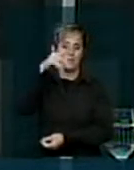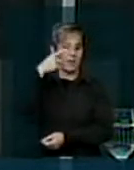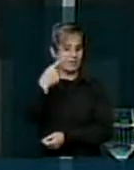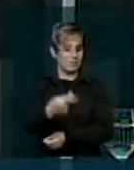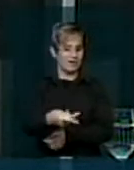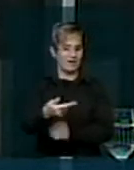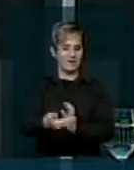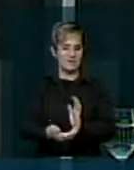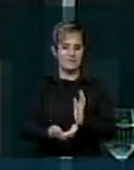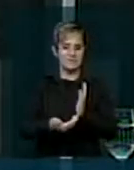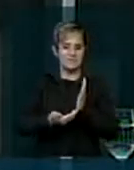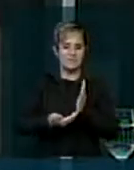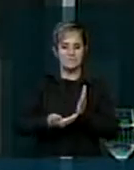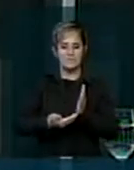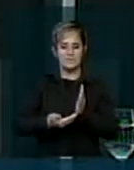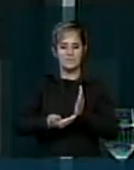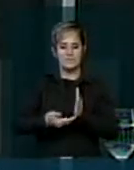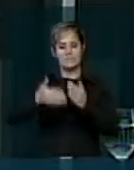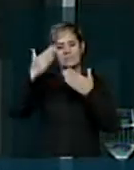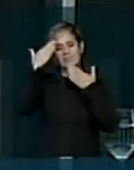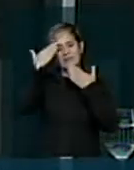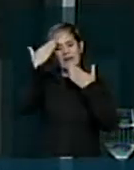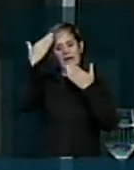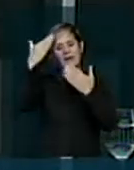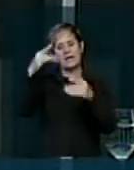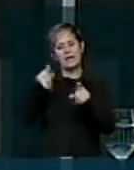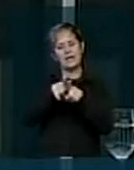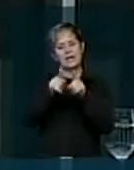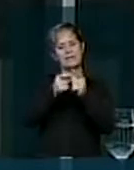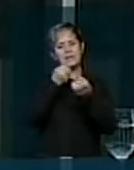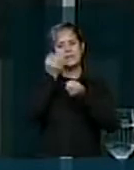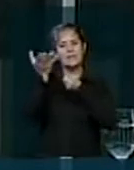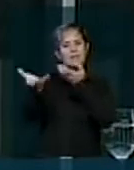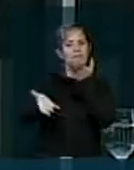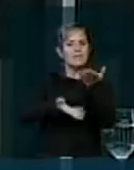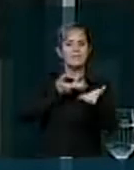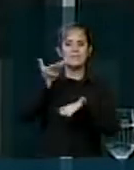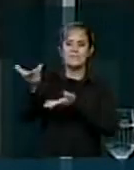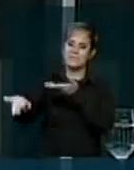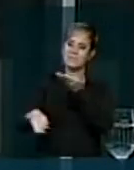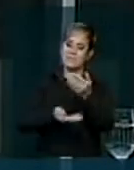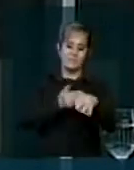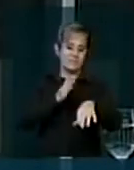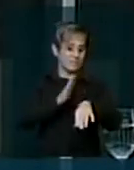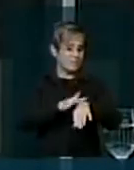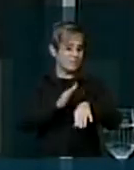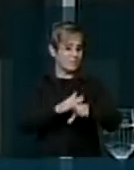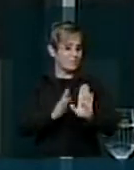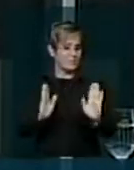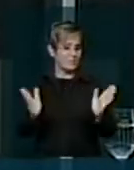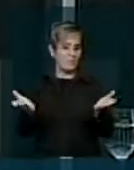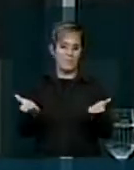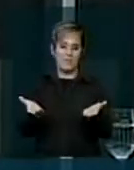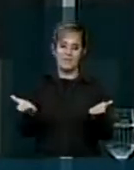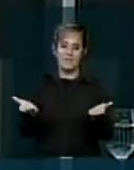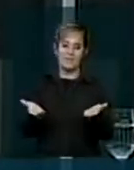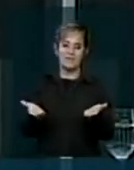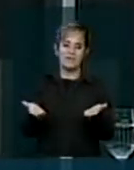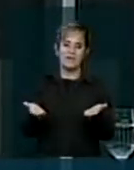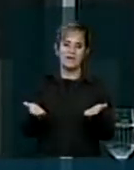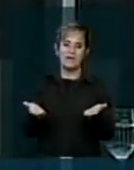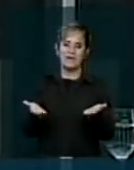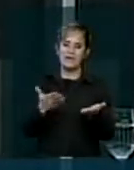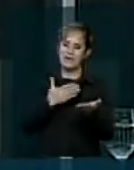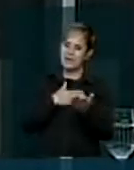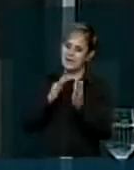dos Deputados. Agradecendo e compartilhando esse momento, senhor presidente, colegas deputados, à